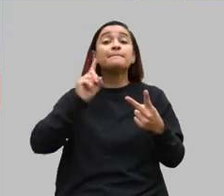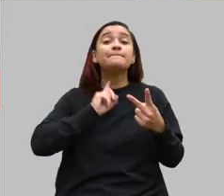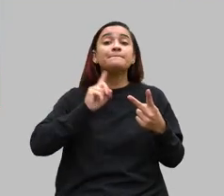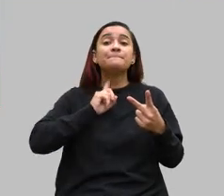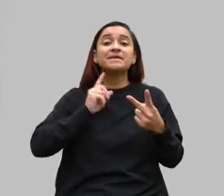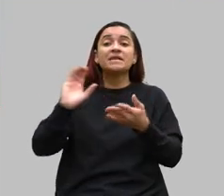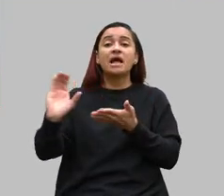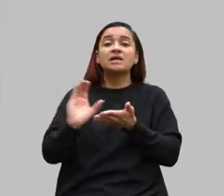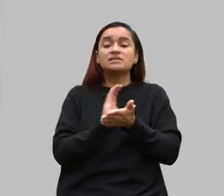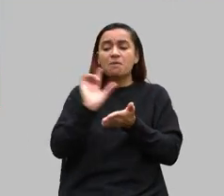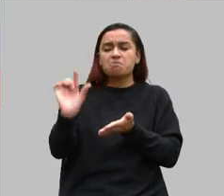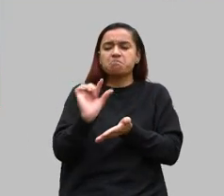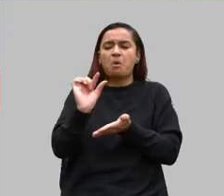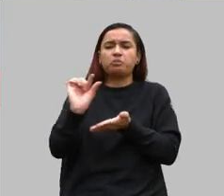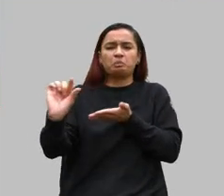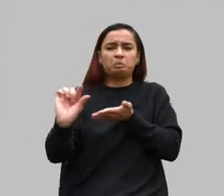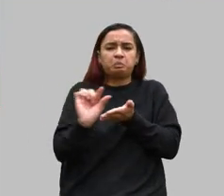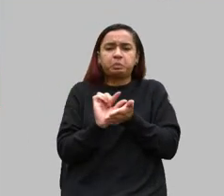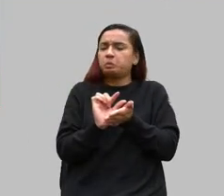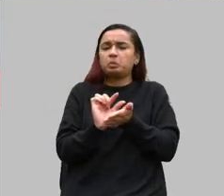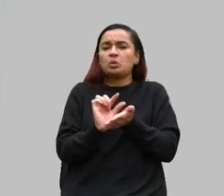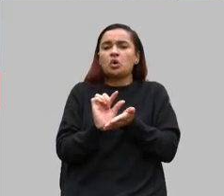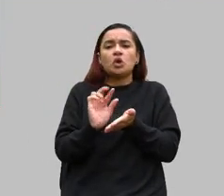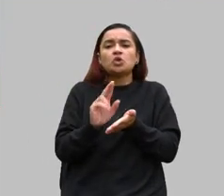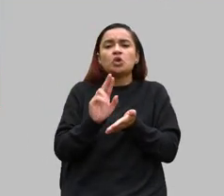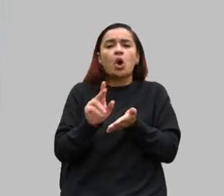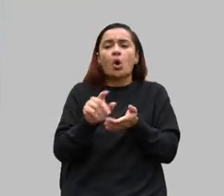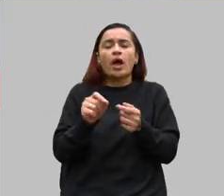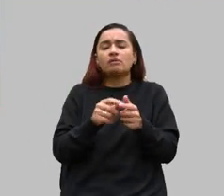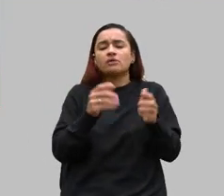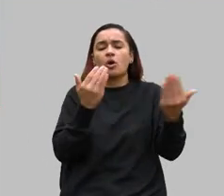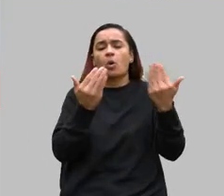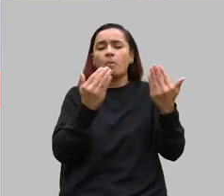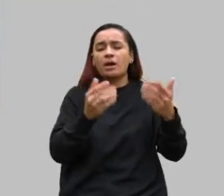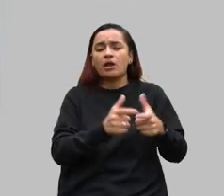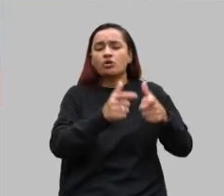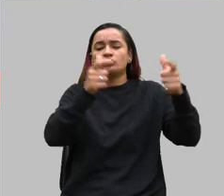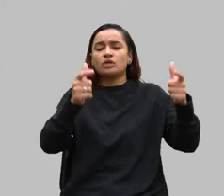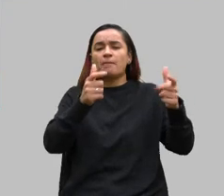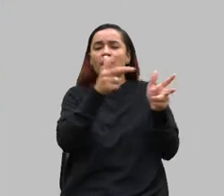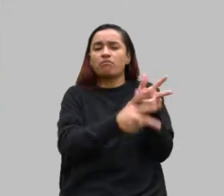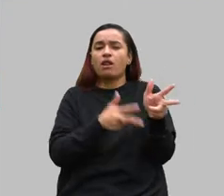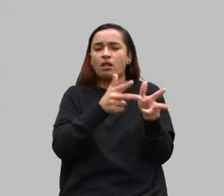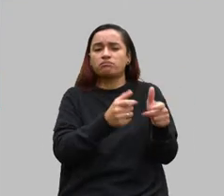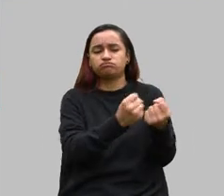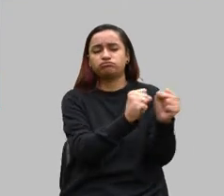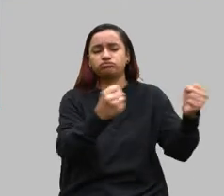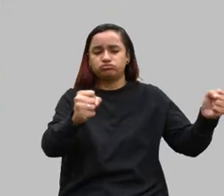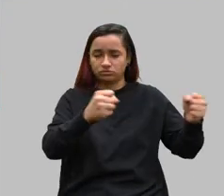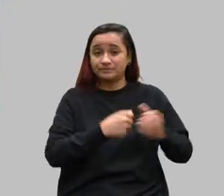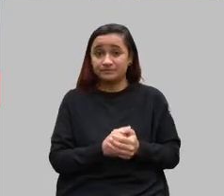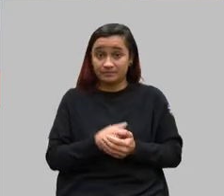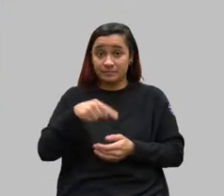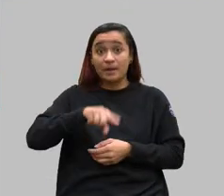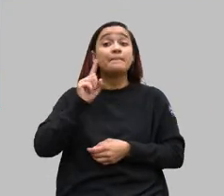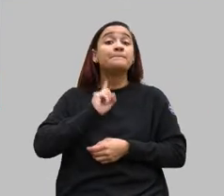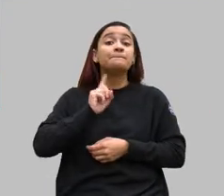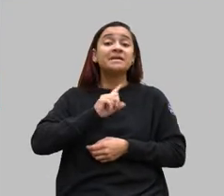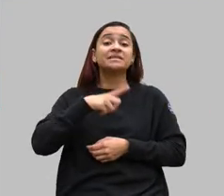pequena que não corresponde ao tamanho da sua malha Ferroviária Minas Gerais tem